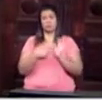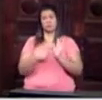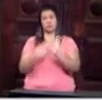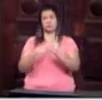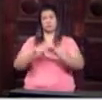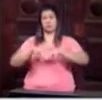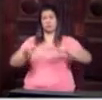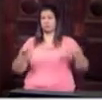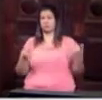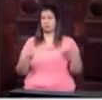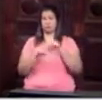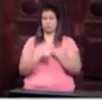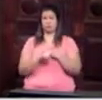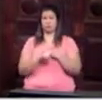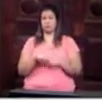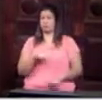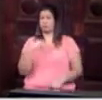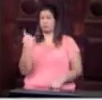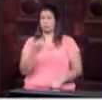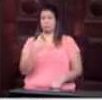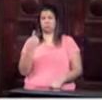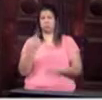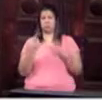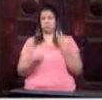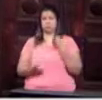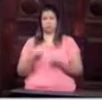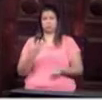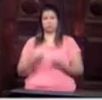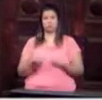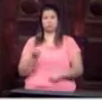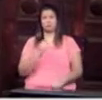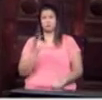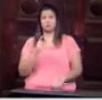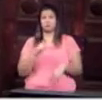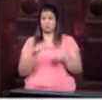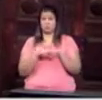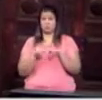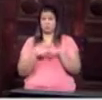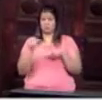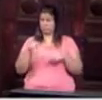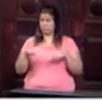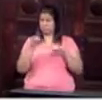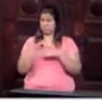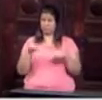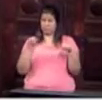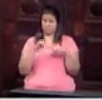contrapartidas, das quais eu discordo, e vamos ter a oportunidade de debater especificamente a matéria aqui na Assembleia,